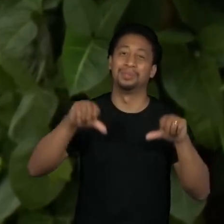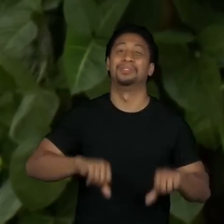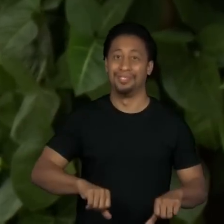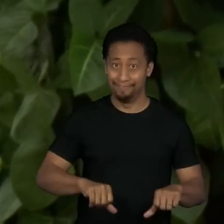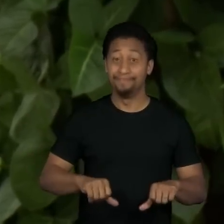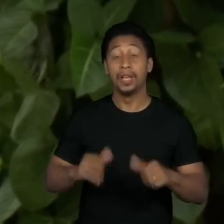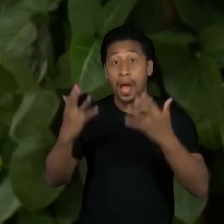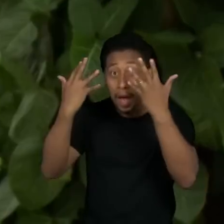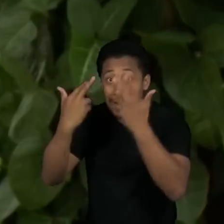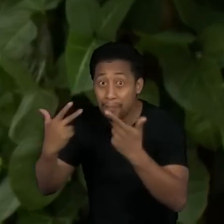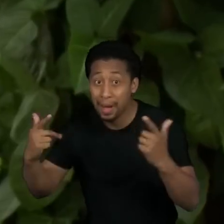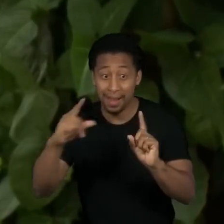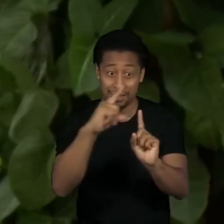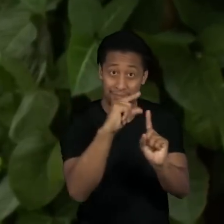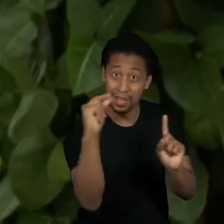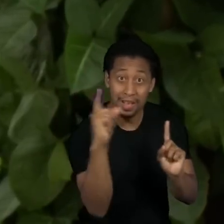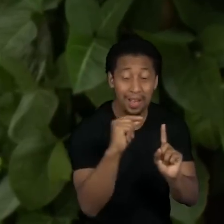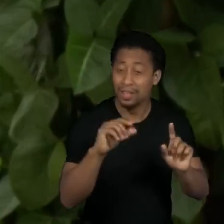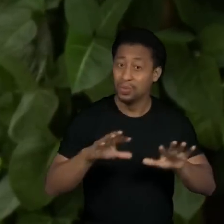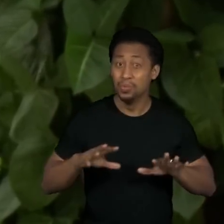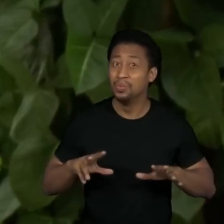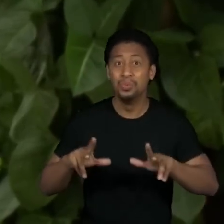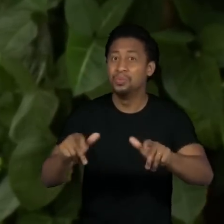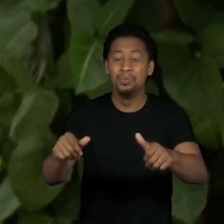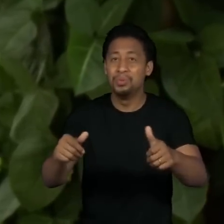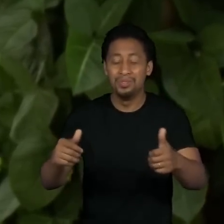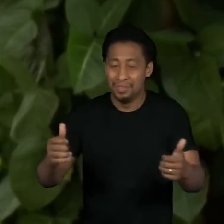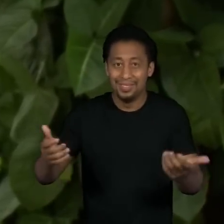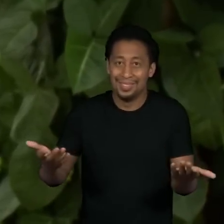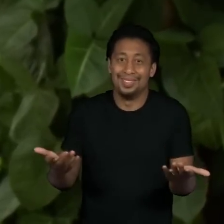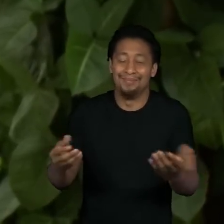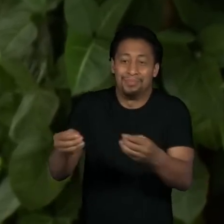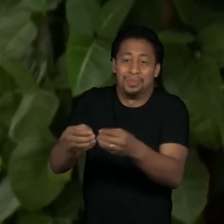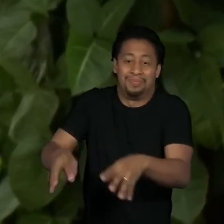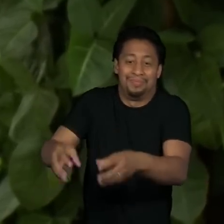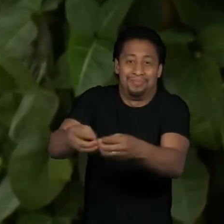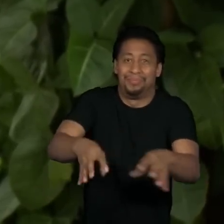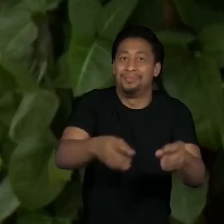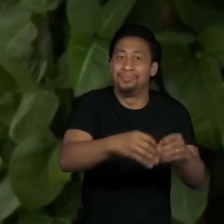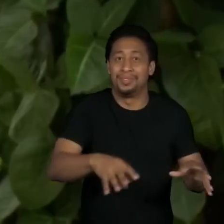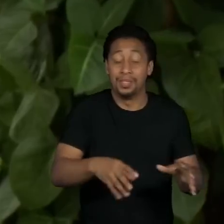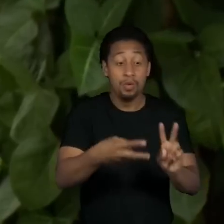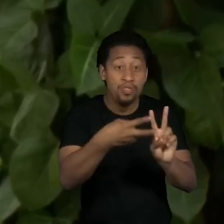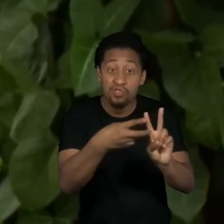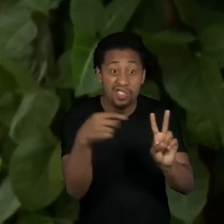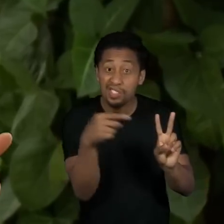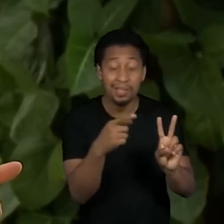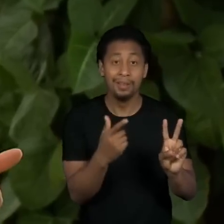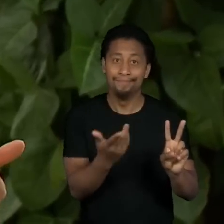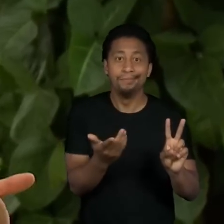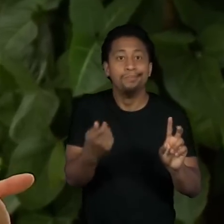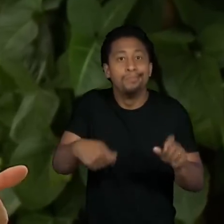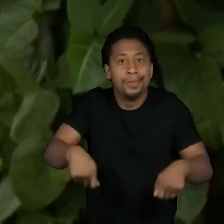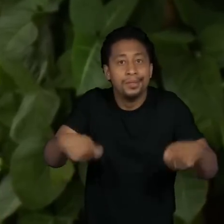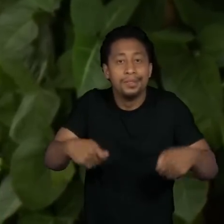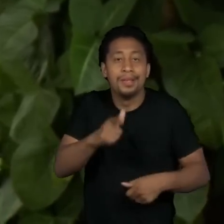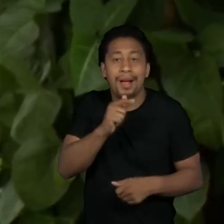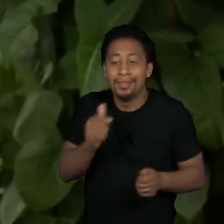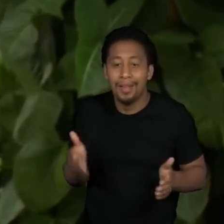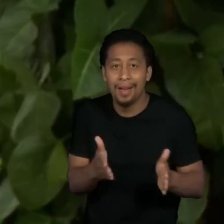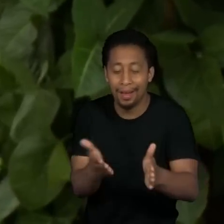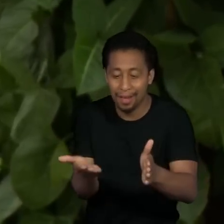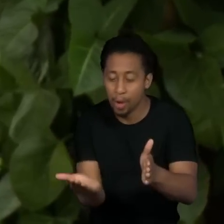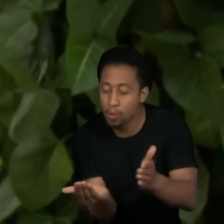seres humanos. Os indígenas não conseguem fugir da contaminação, porque dependem da água para beber e